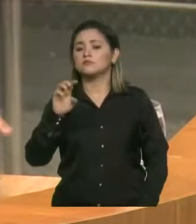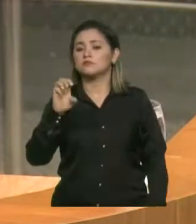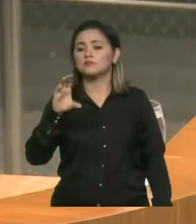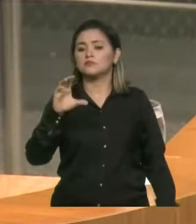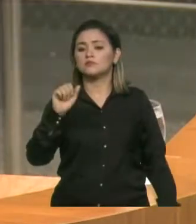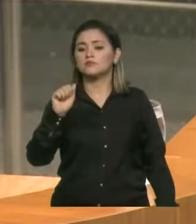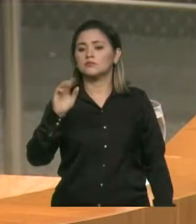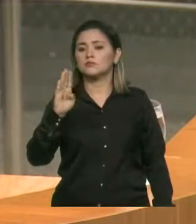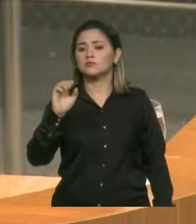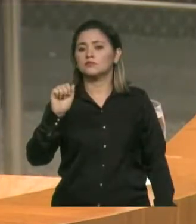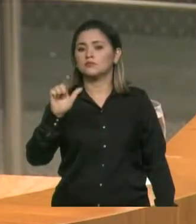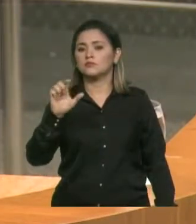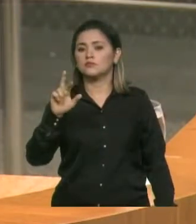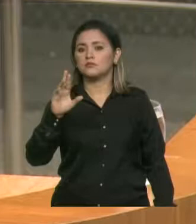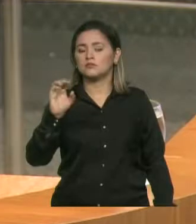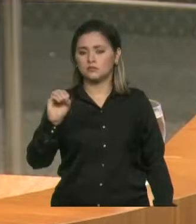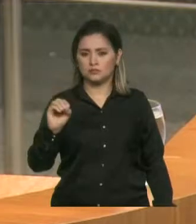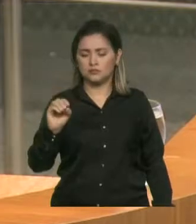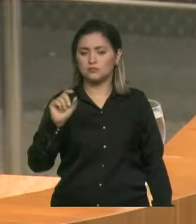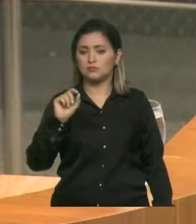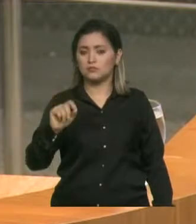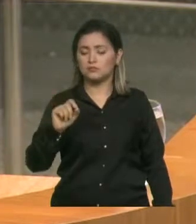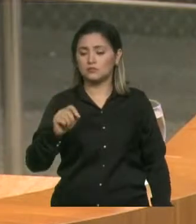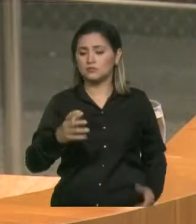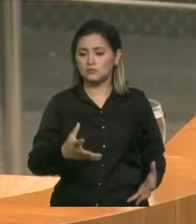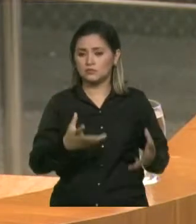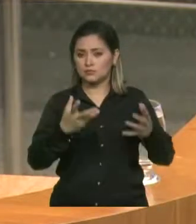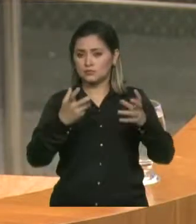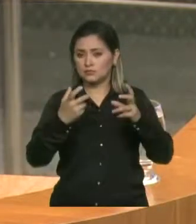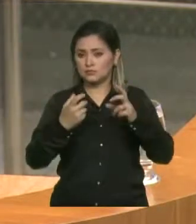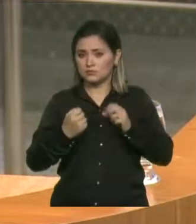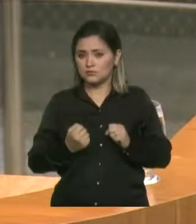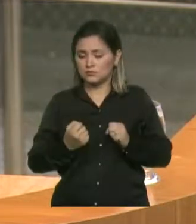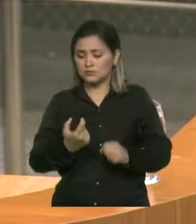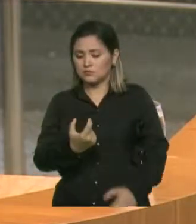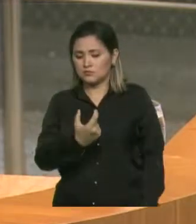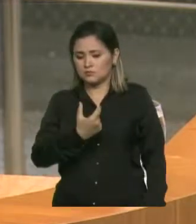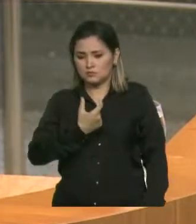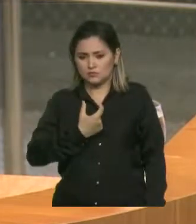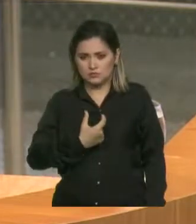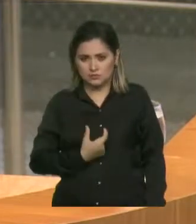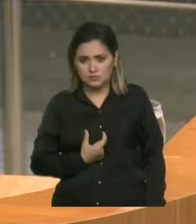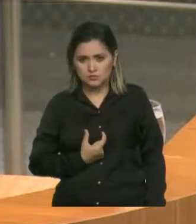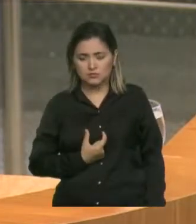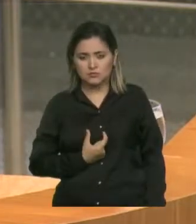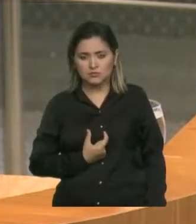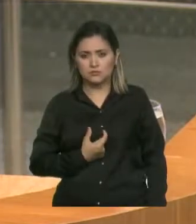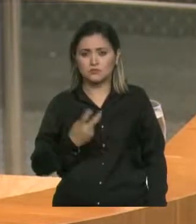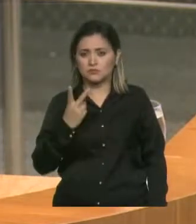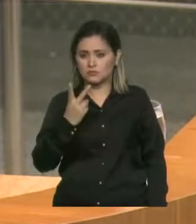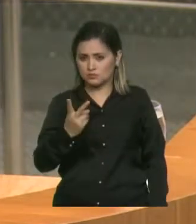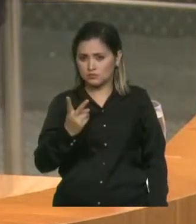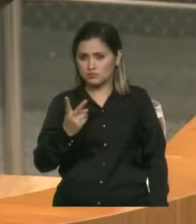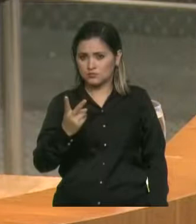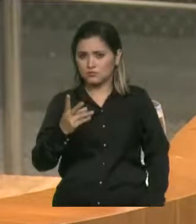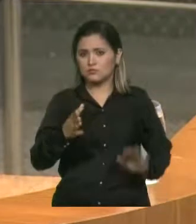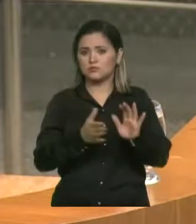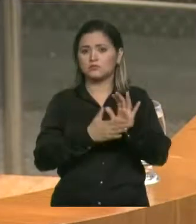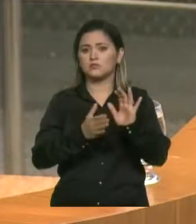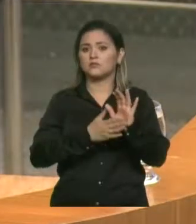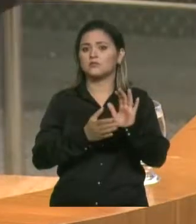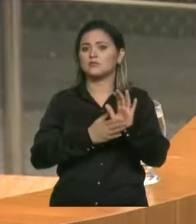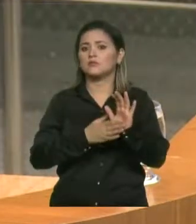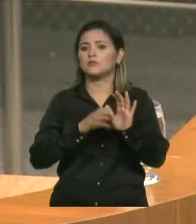presidente Otelino, pela ilustre deputada Daniela Tema, uma música dele